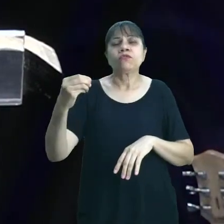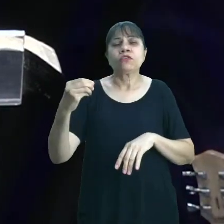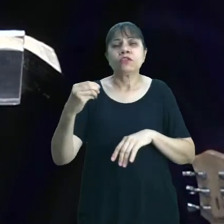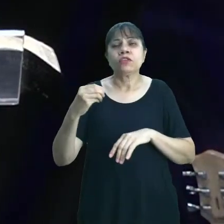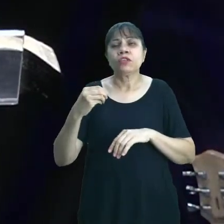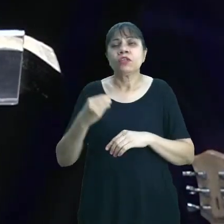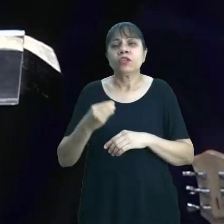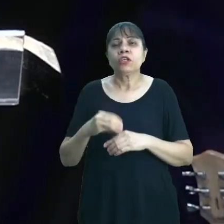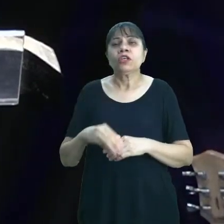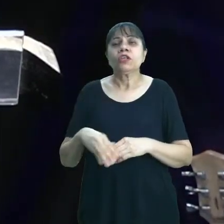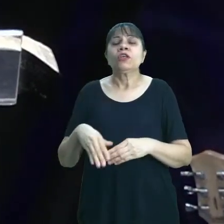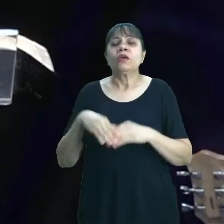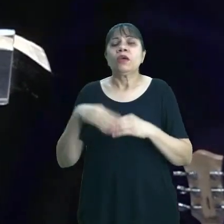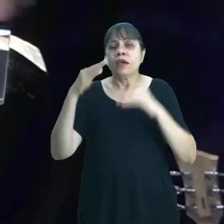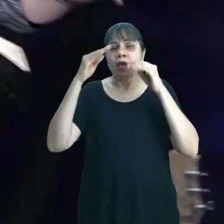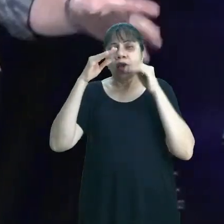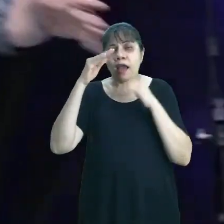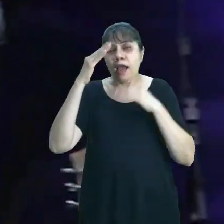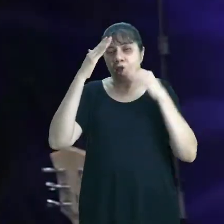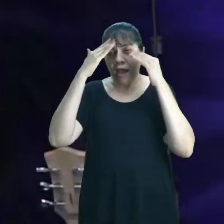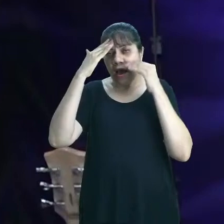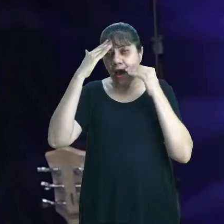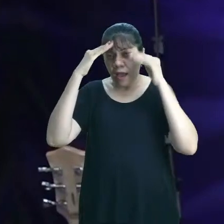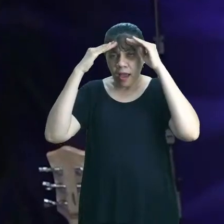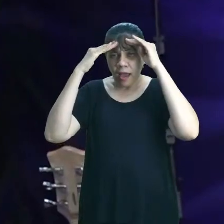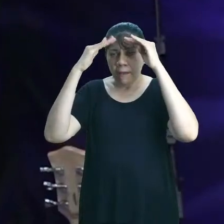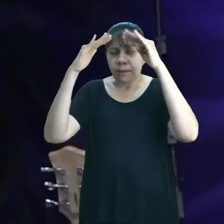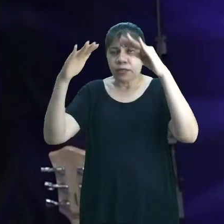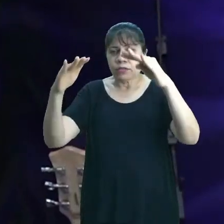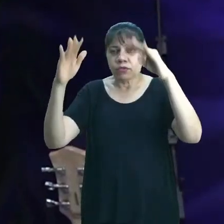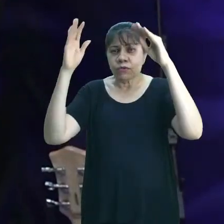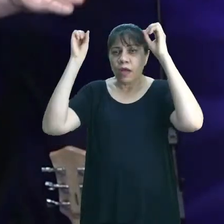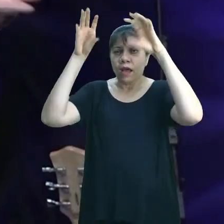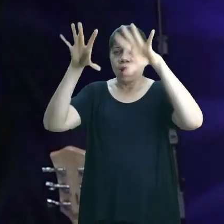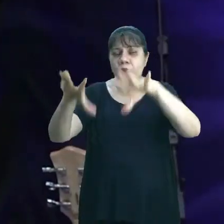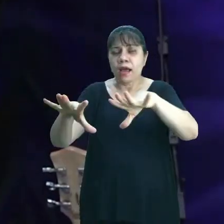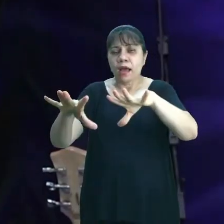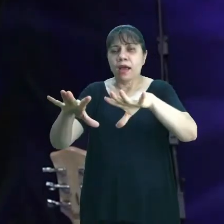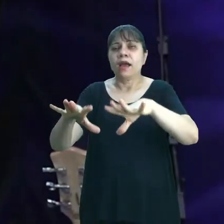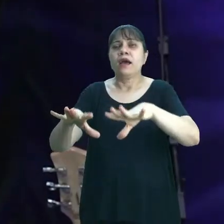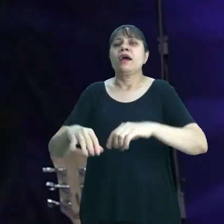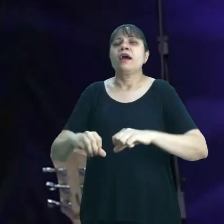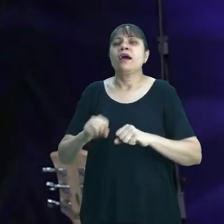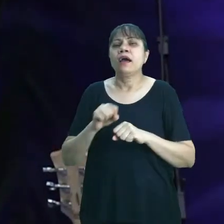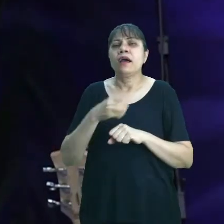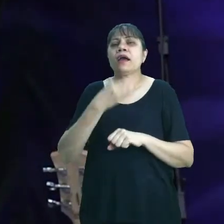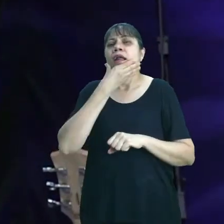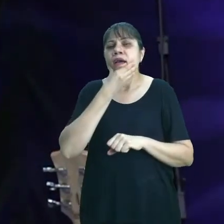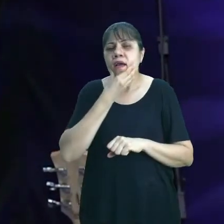pede a bênção da mãe, pede a bênção da avó, pede a bênção do avô.